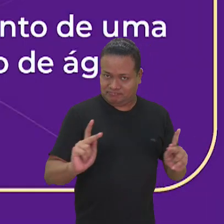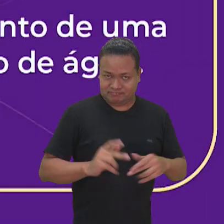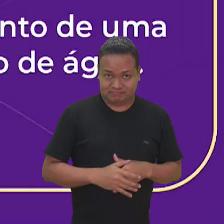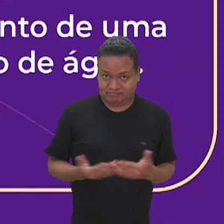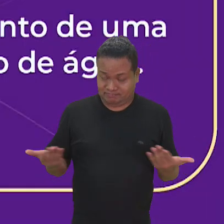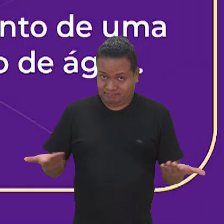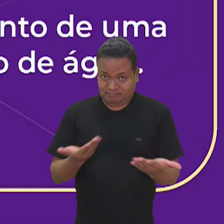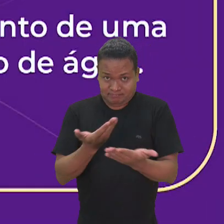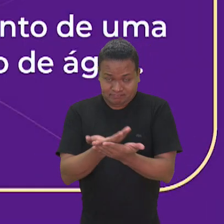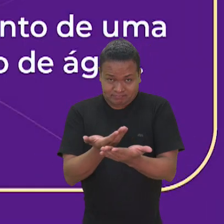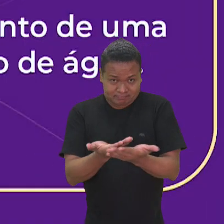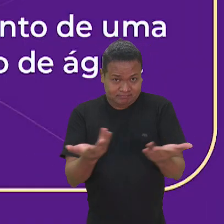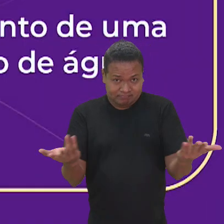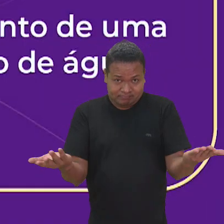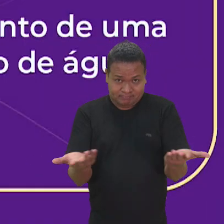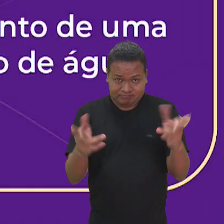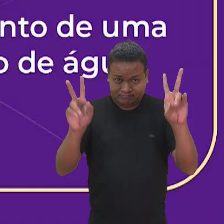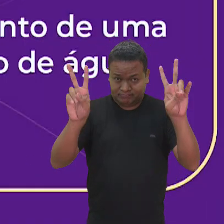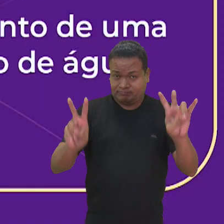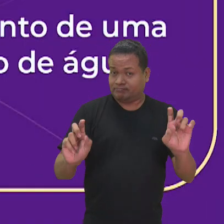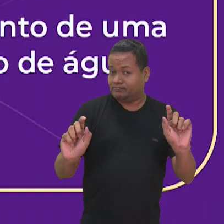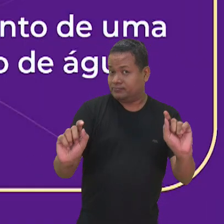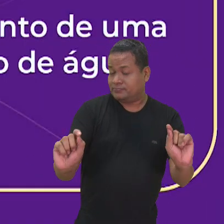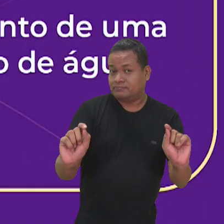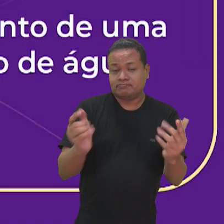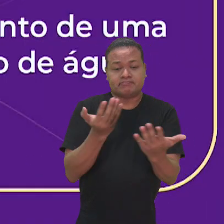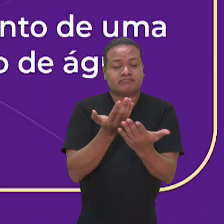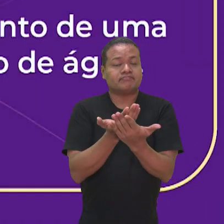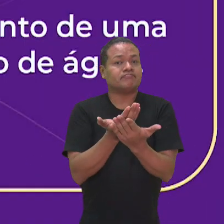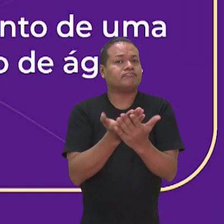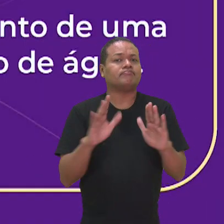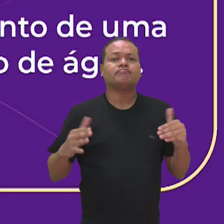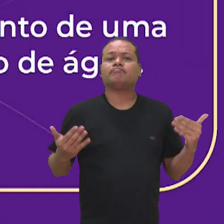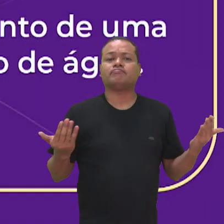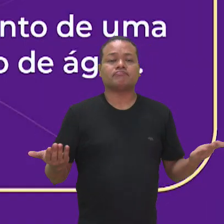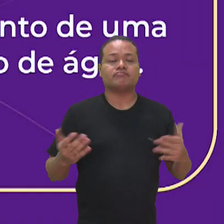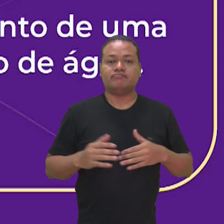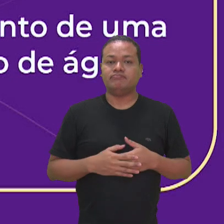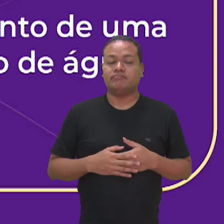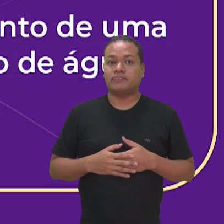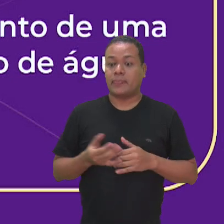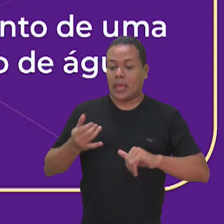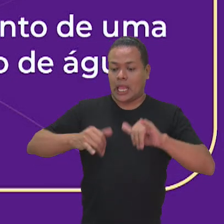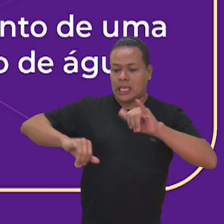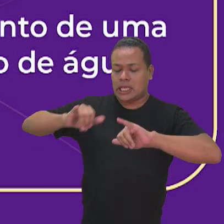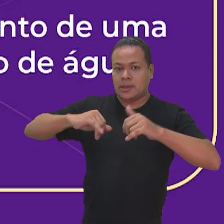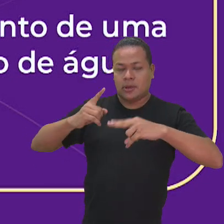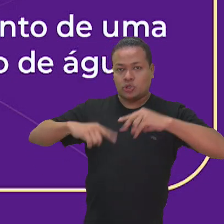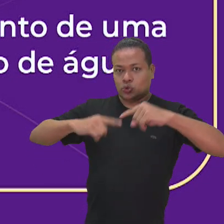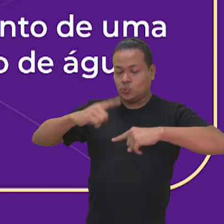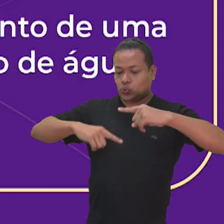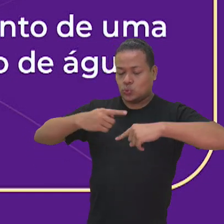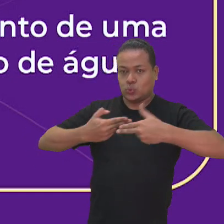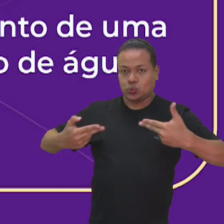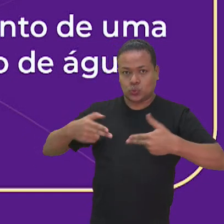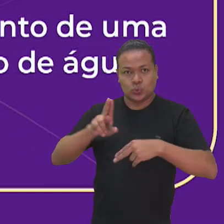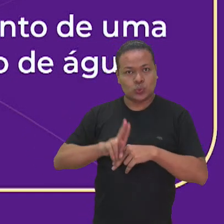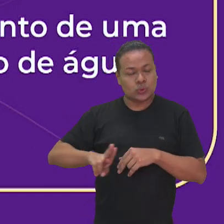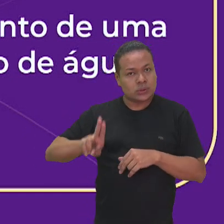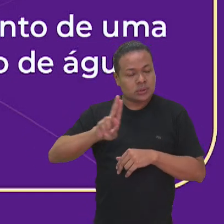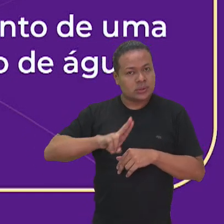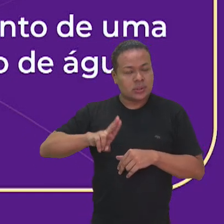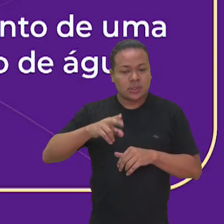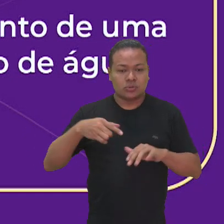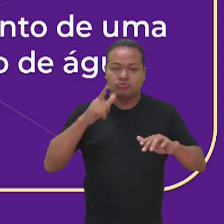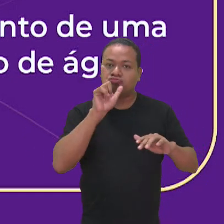de hoje a gente vai estudar a composição química de produtos usados nas estações de